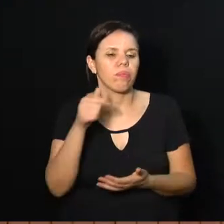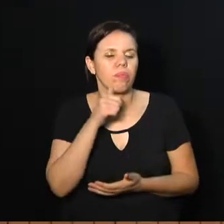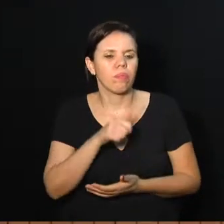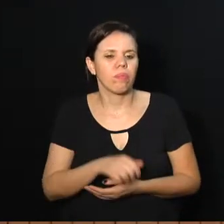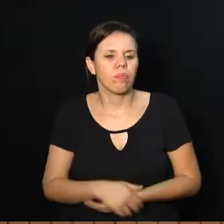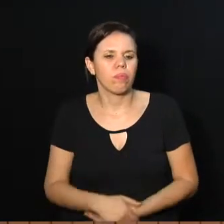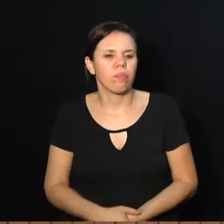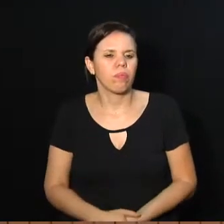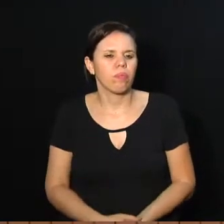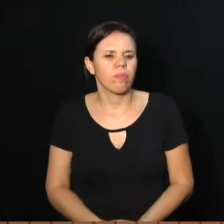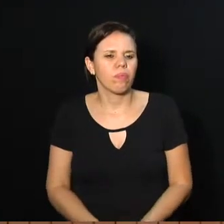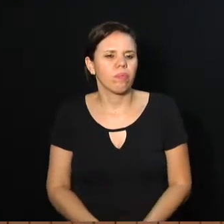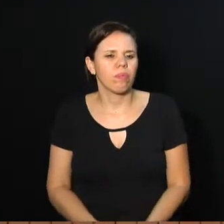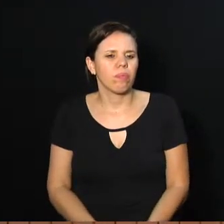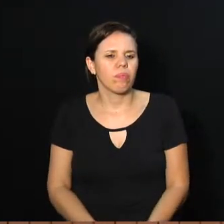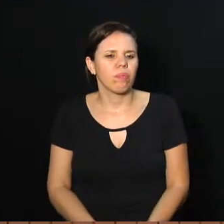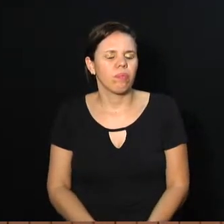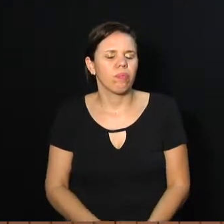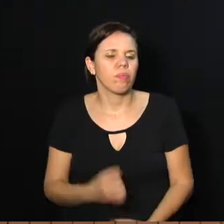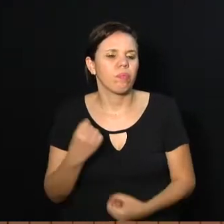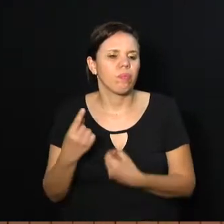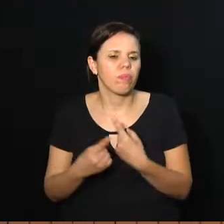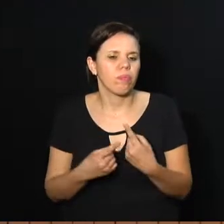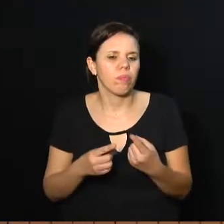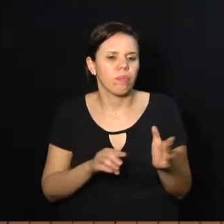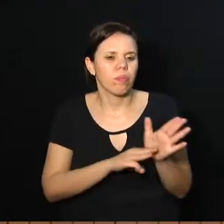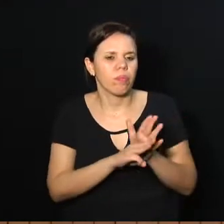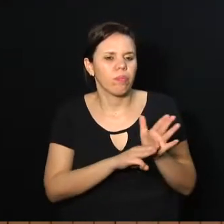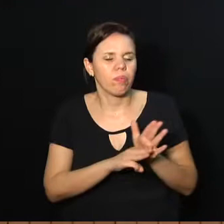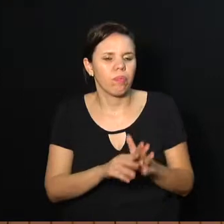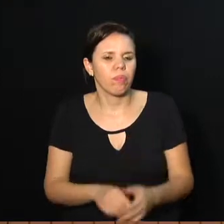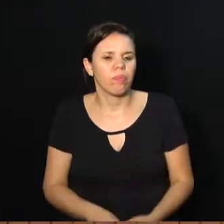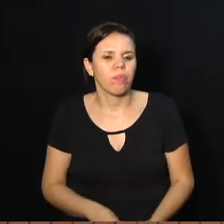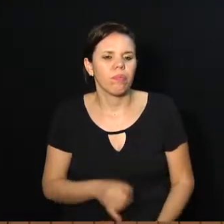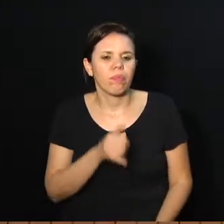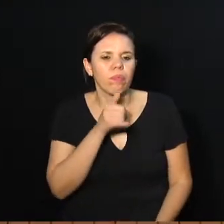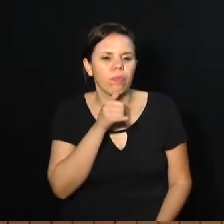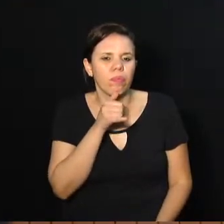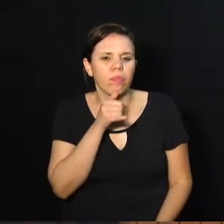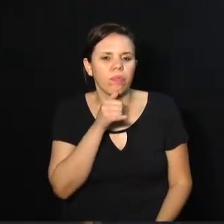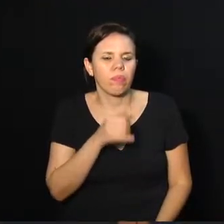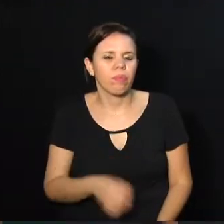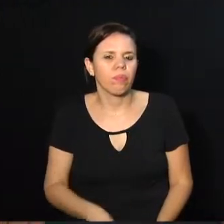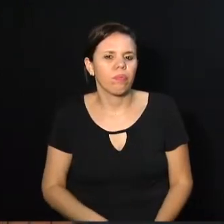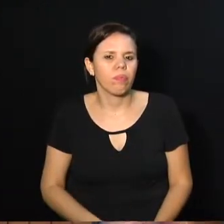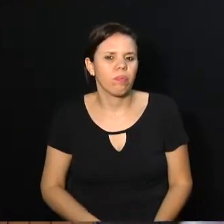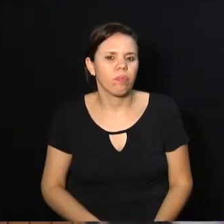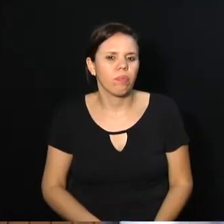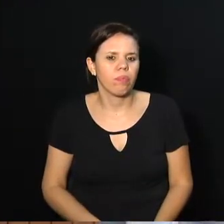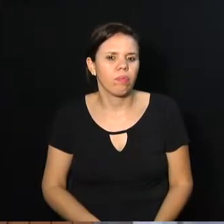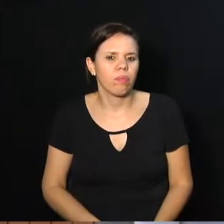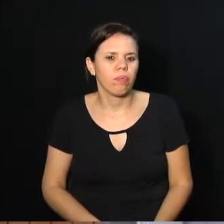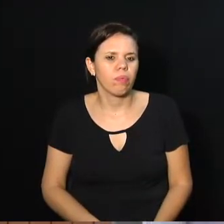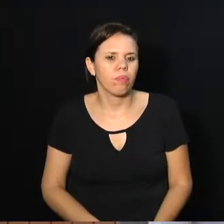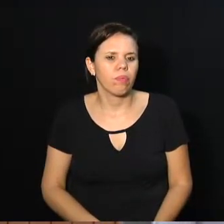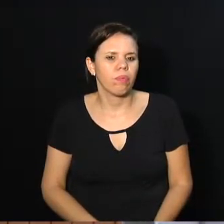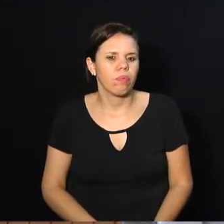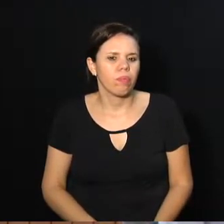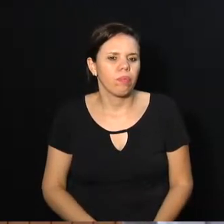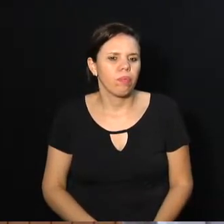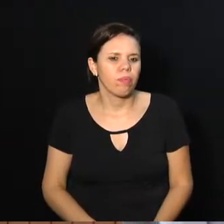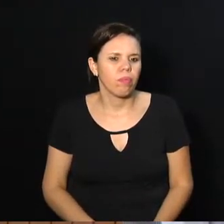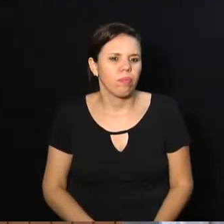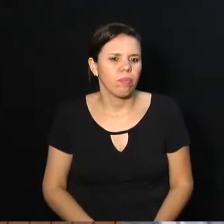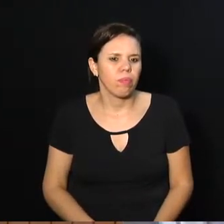mulheres algum método contraceptivo, por exemplo, o Implanon. Elas saem com o Implanon? O SUS